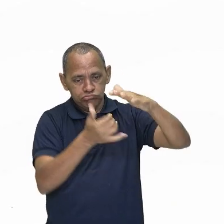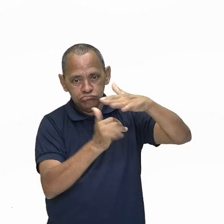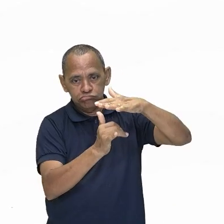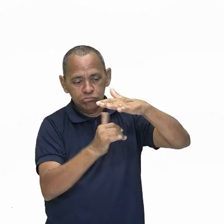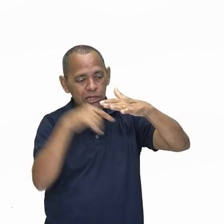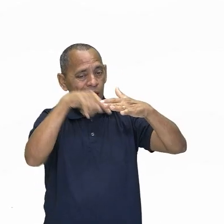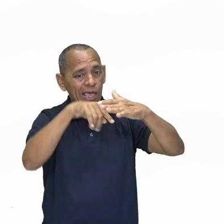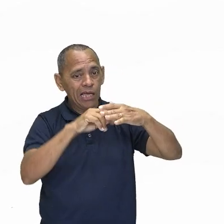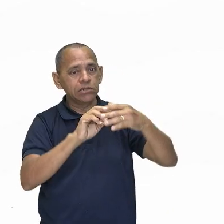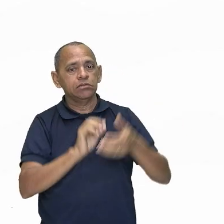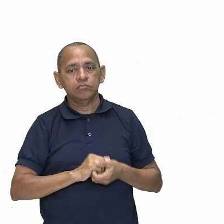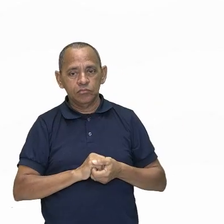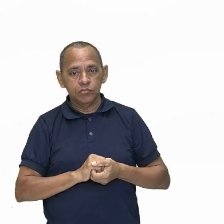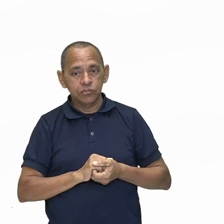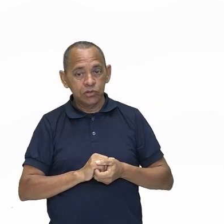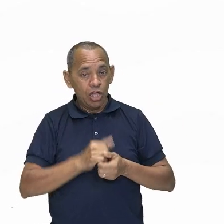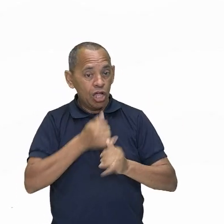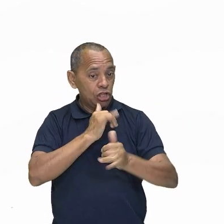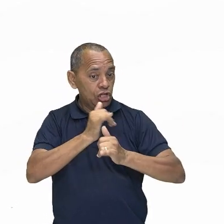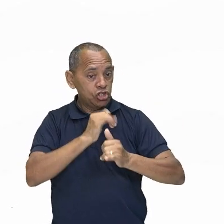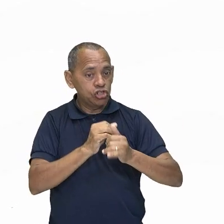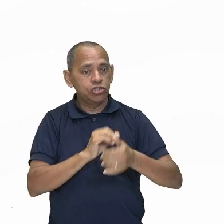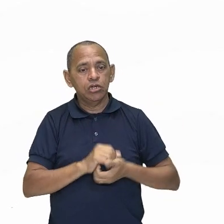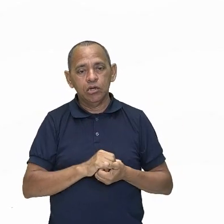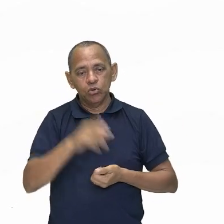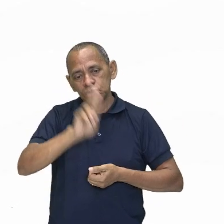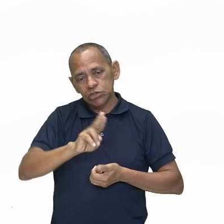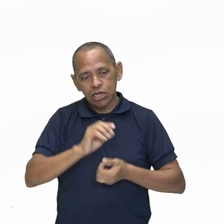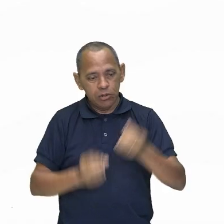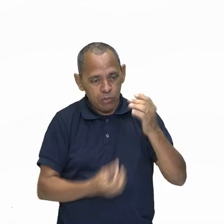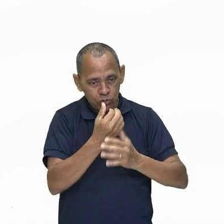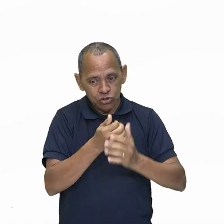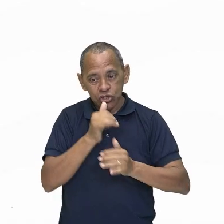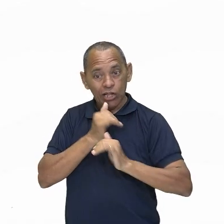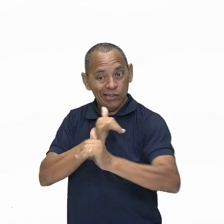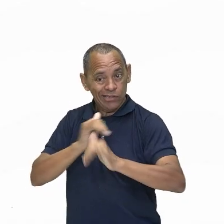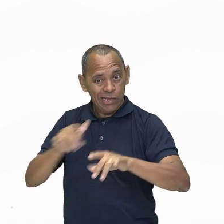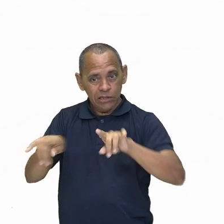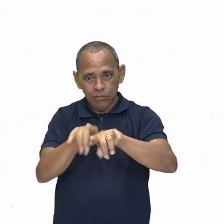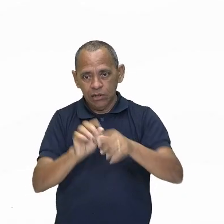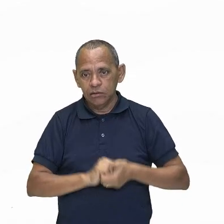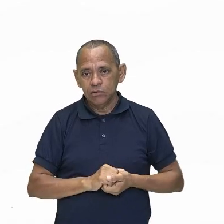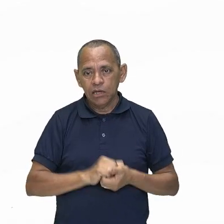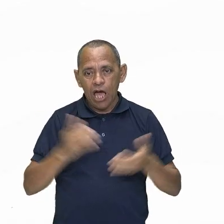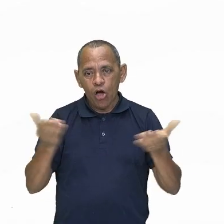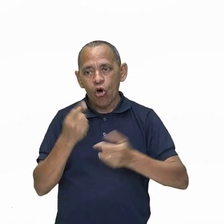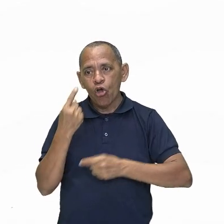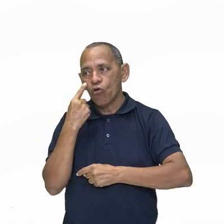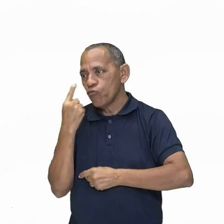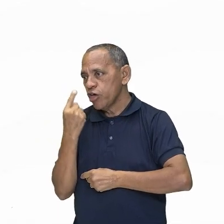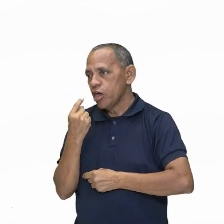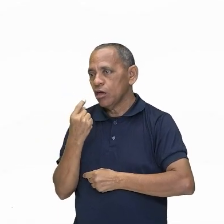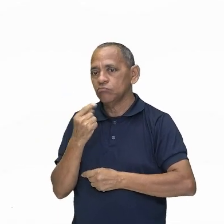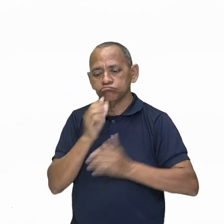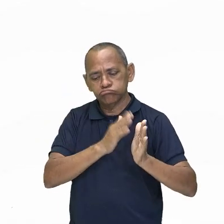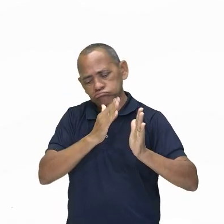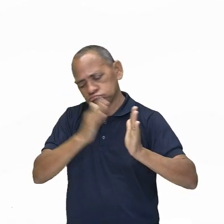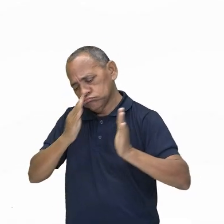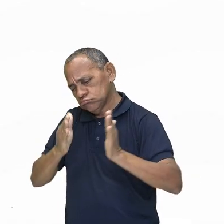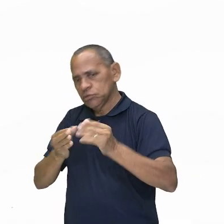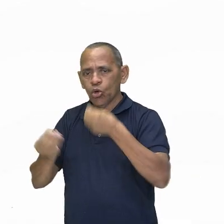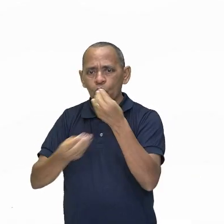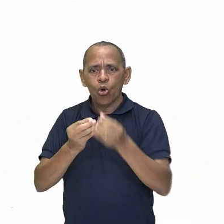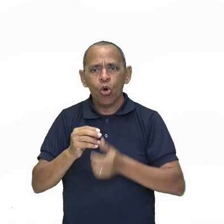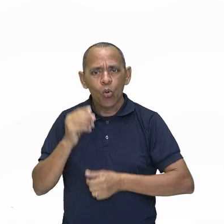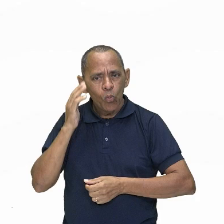núcleo dos átomos é usada para produzir eletricidade. Então, agora nós vamos ver aí os componentes, né, de